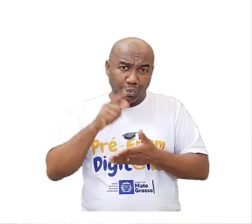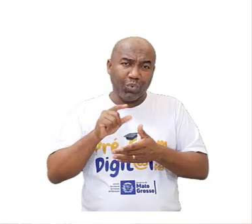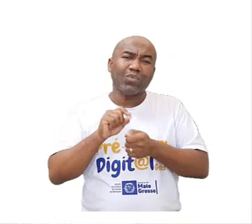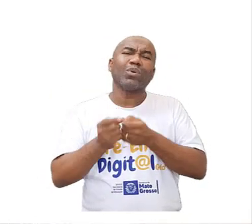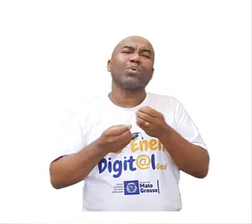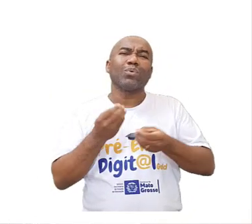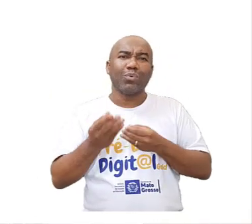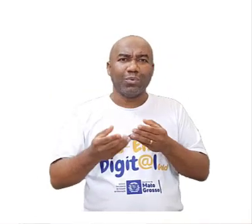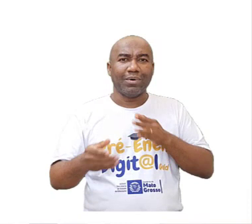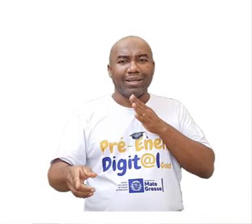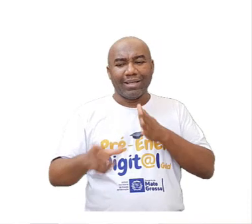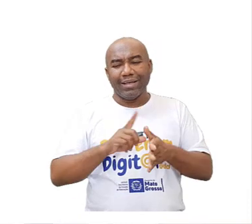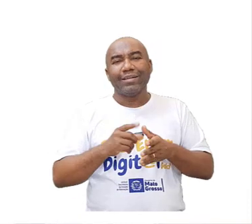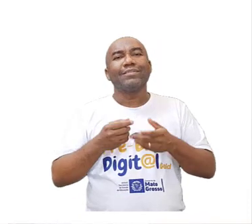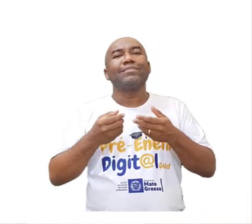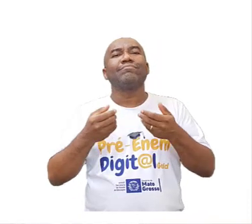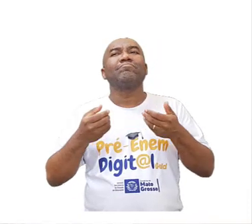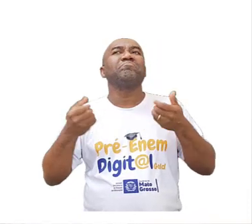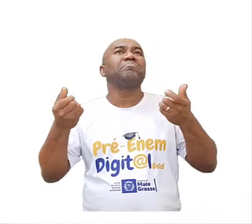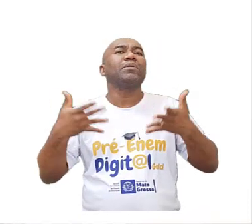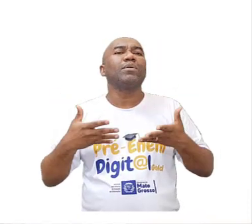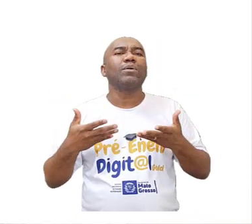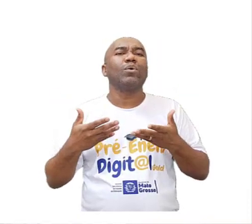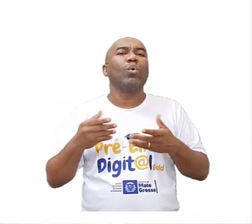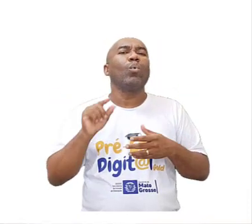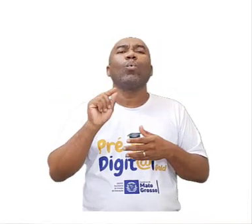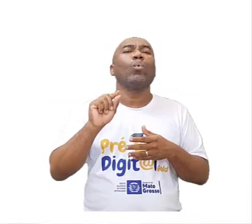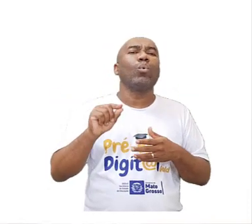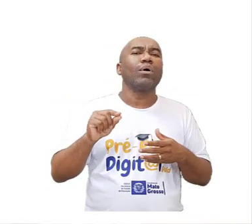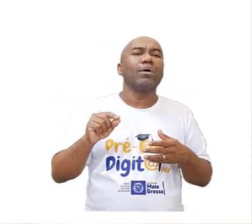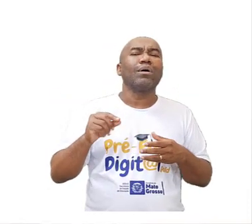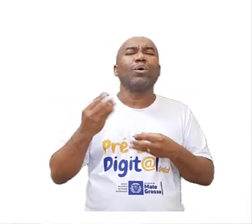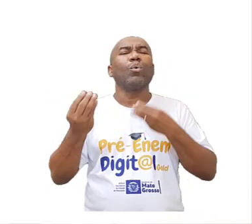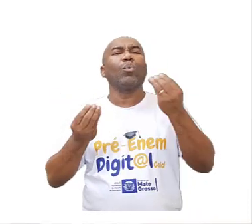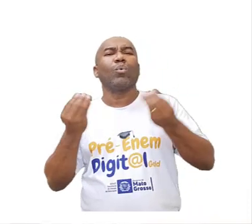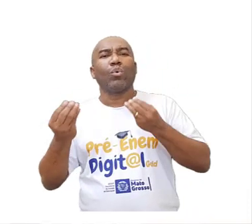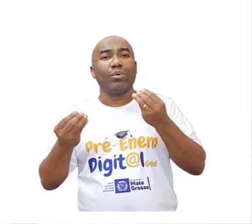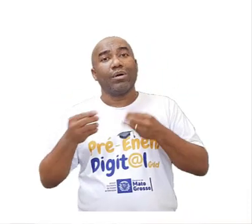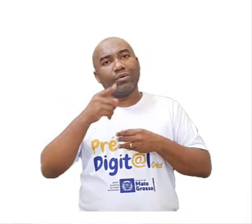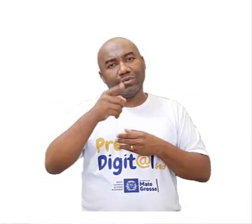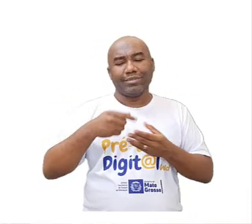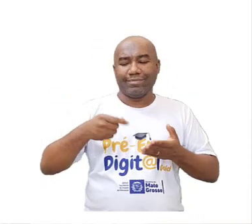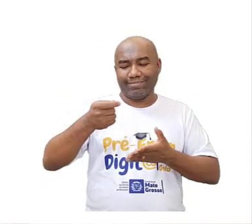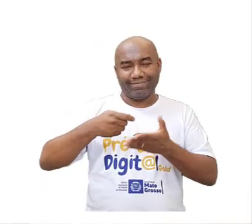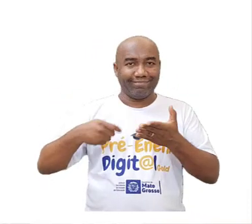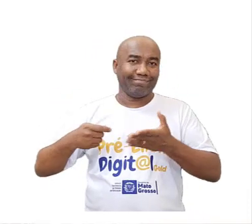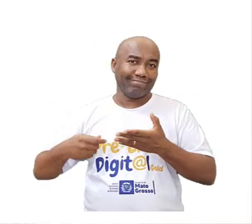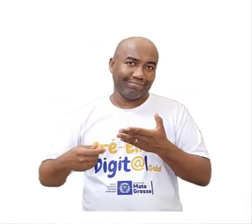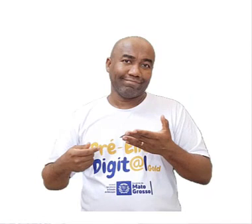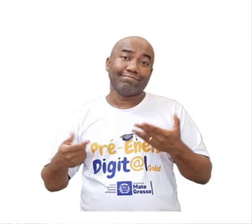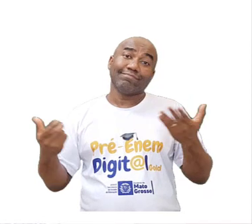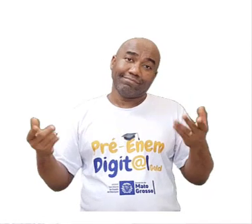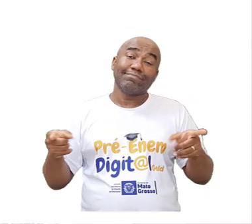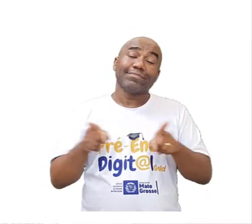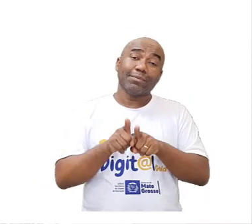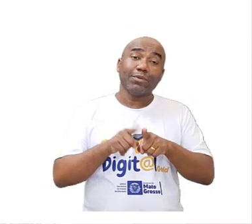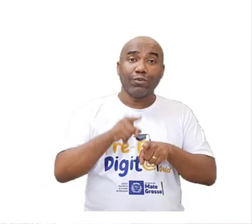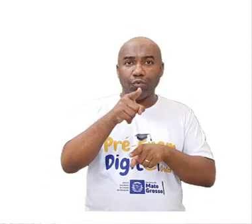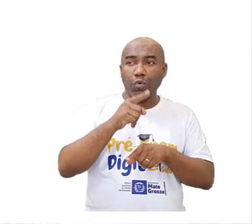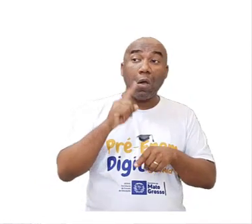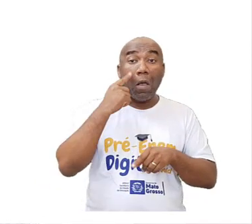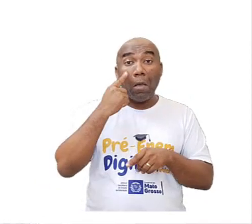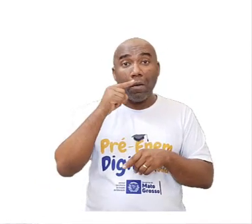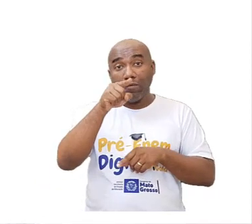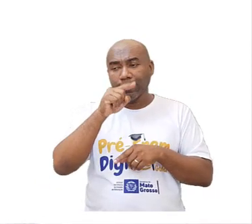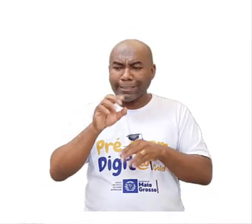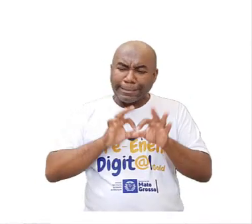problema. Você explicou como será resolvido, certo? Eu espero que ainda você dê detalhes de